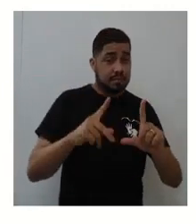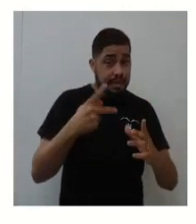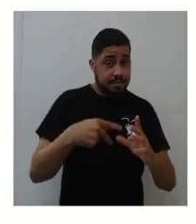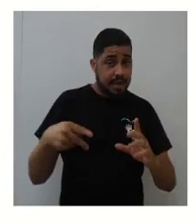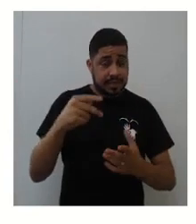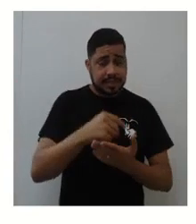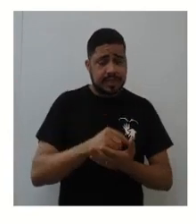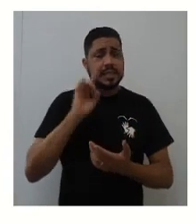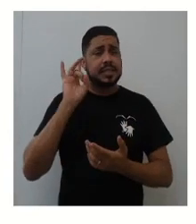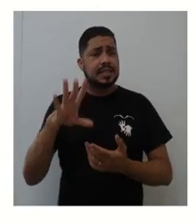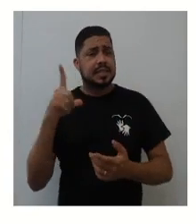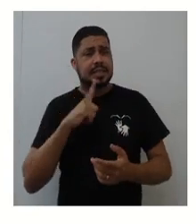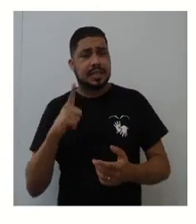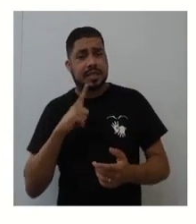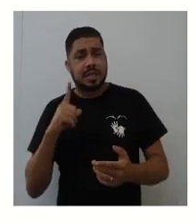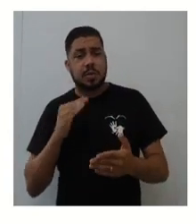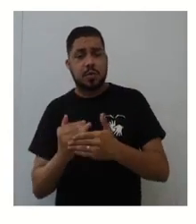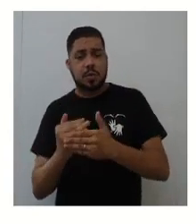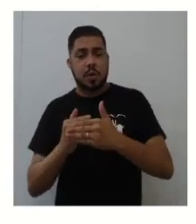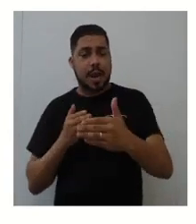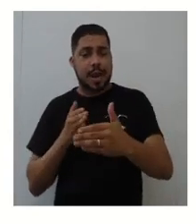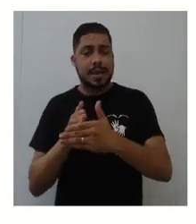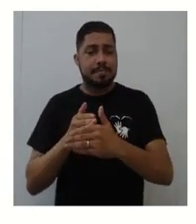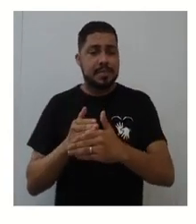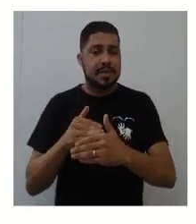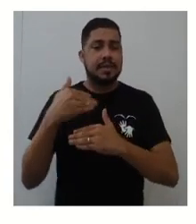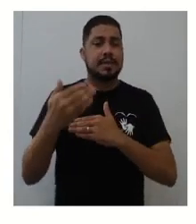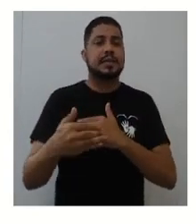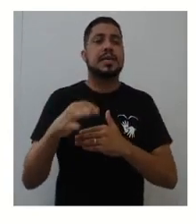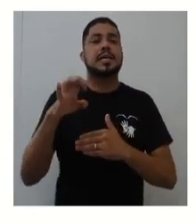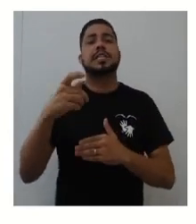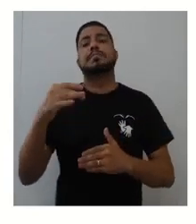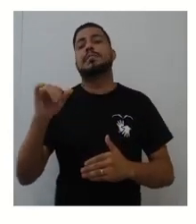já passa um pouco do limite do explícito.